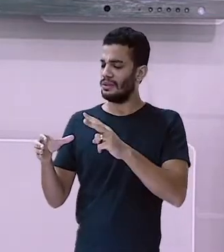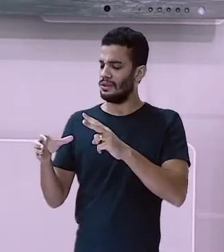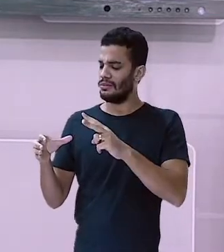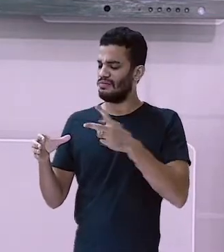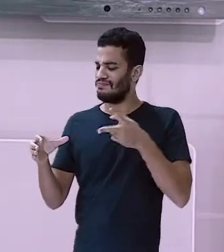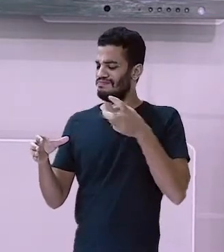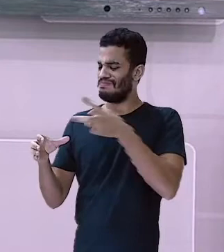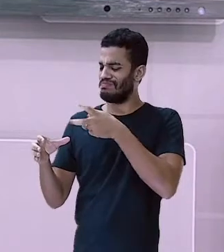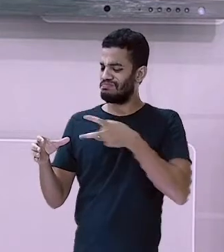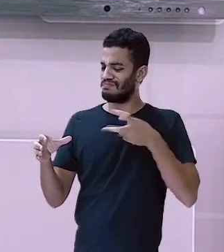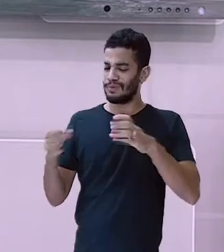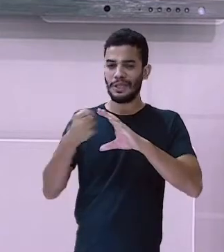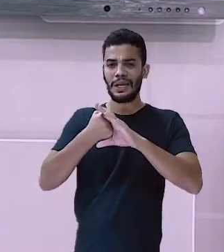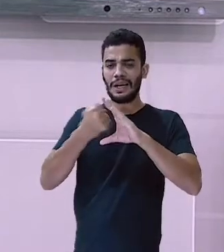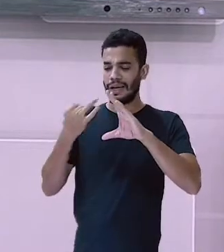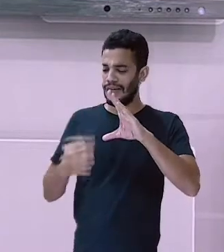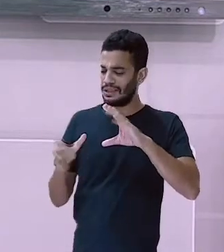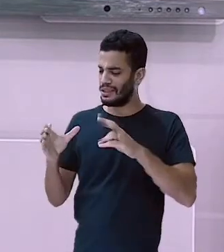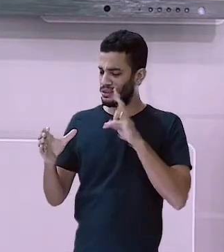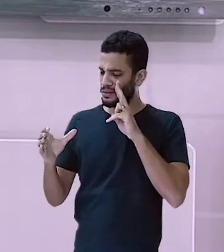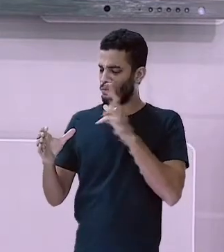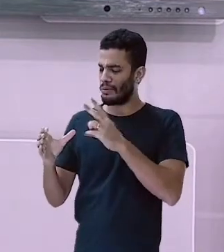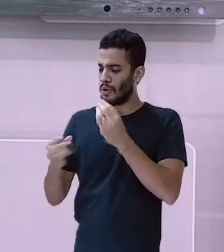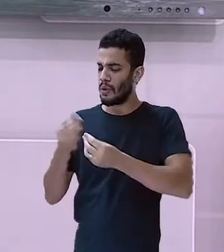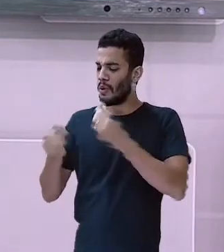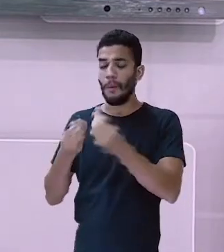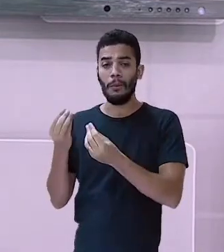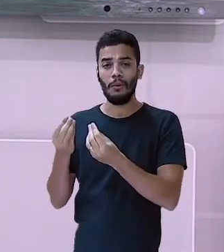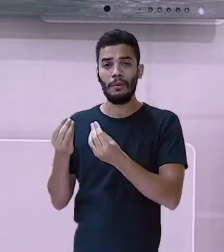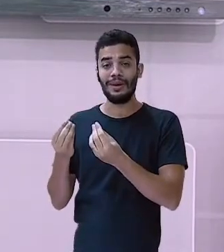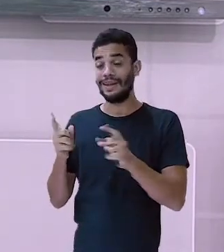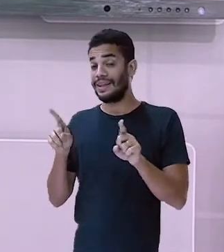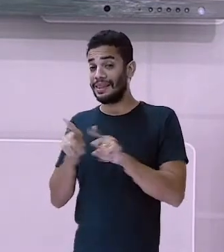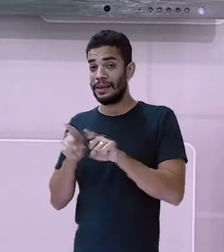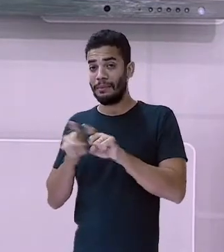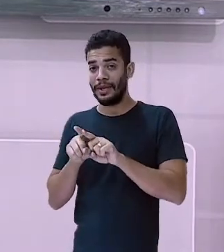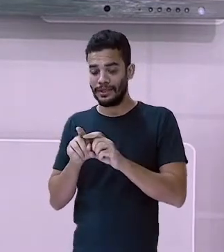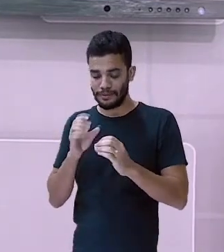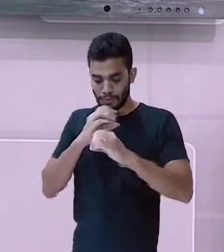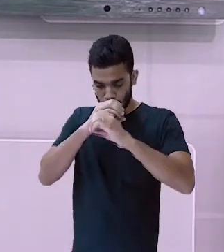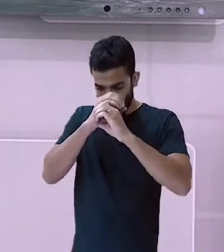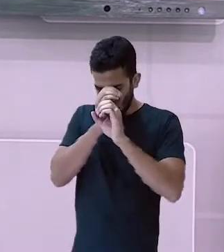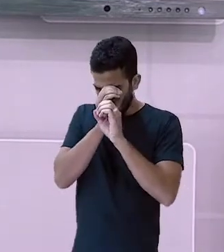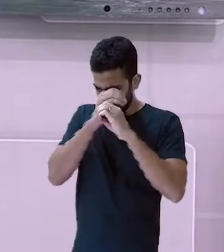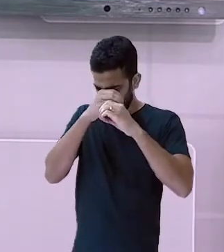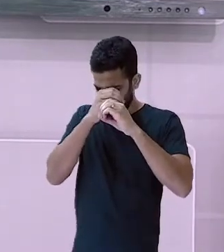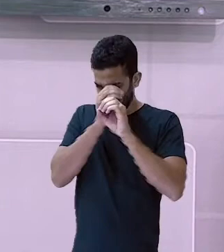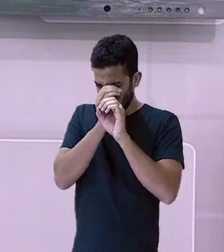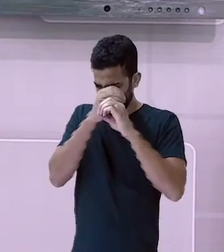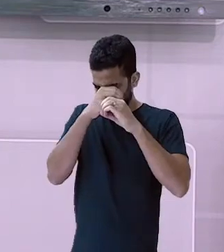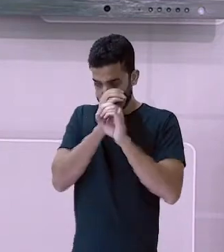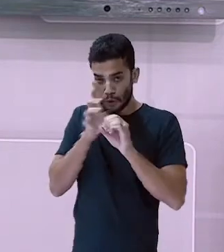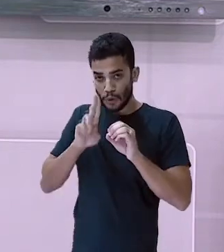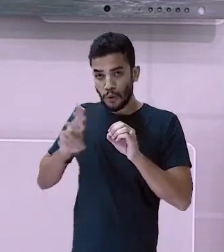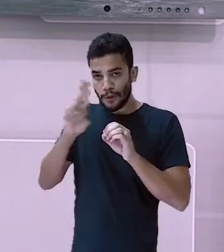microscópio, tá? É uma forma de visualizar. Então, venha comigo.